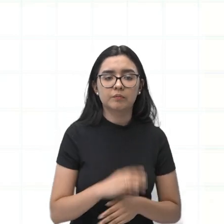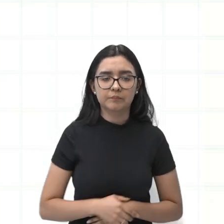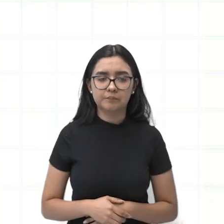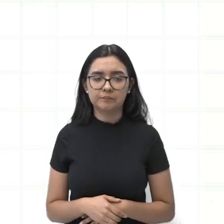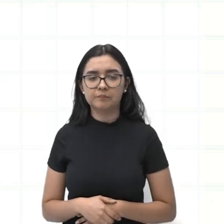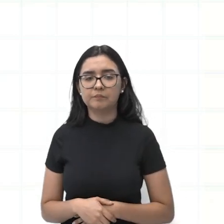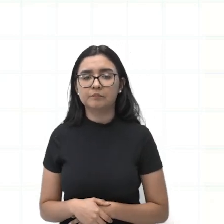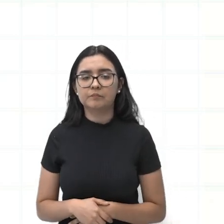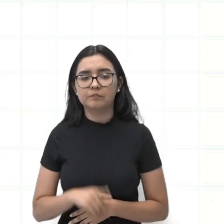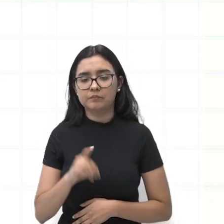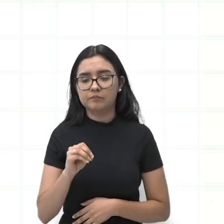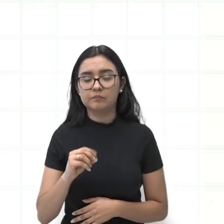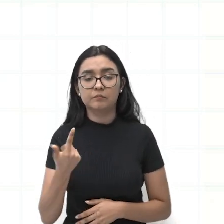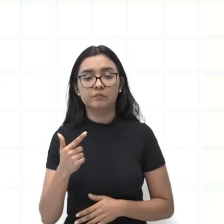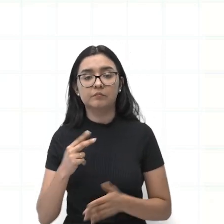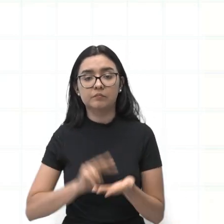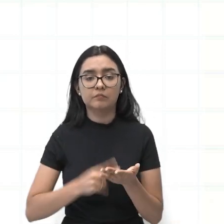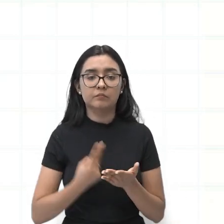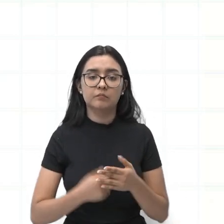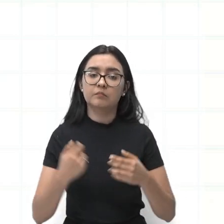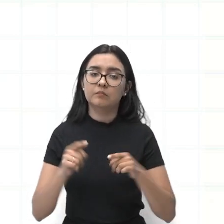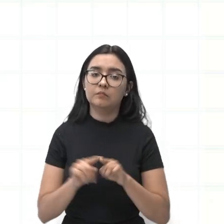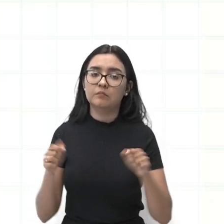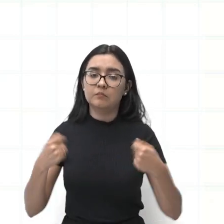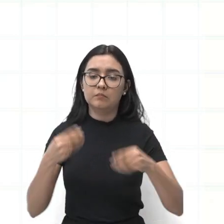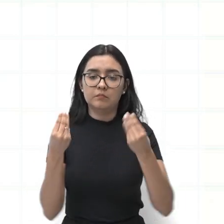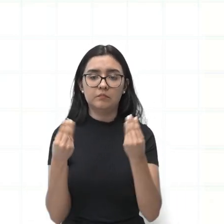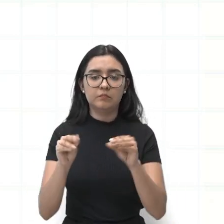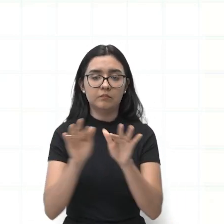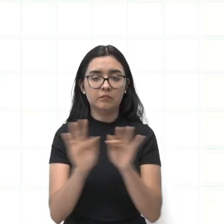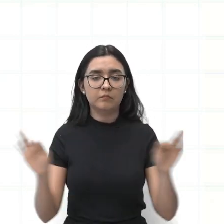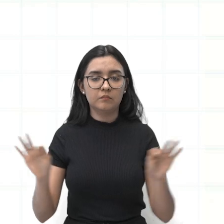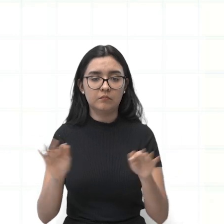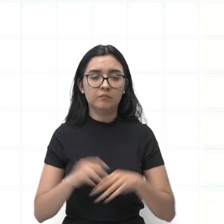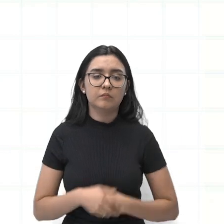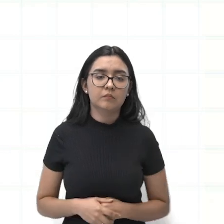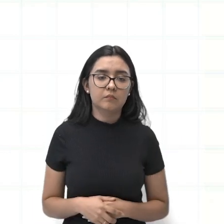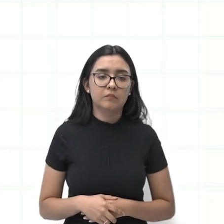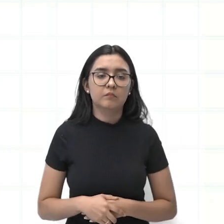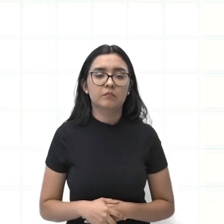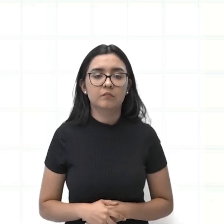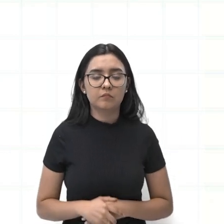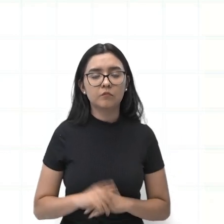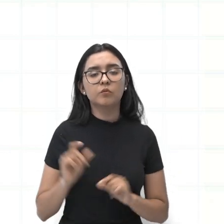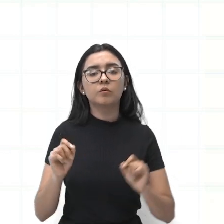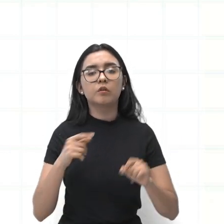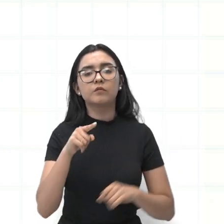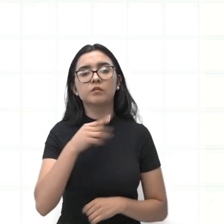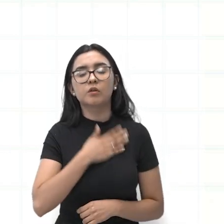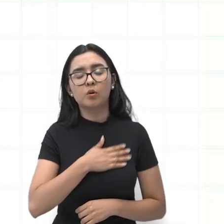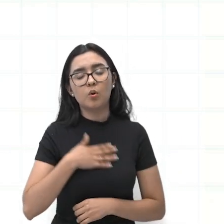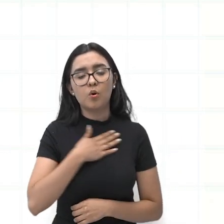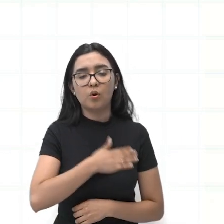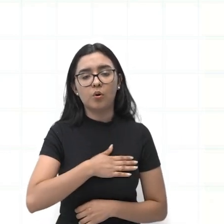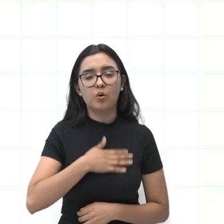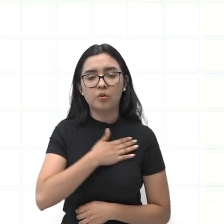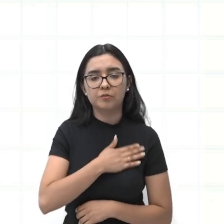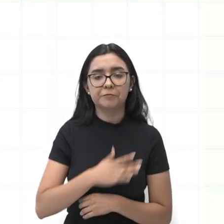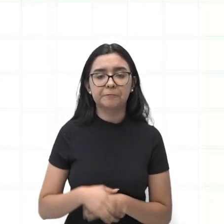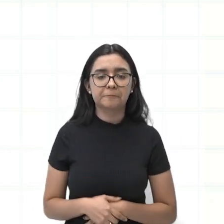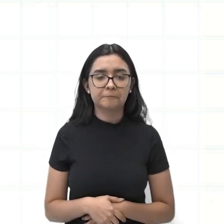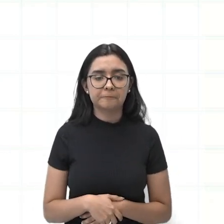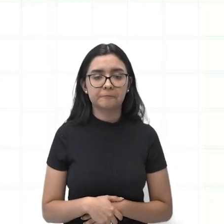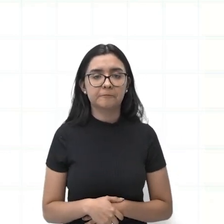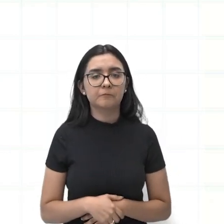escola? What, o que, o do não tem tradução, mas ele precisa estar aqui. What do you like? O que você gosta? Você